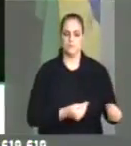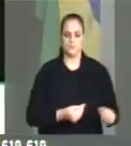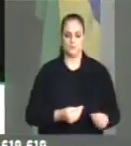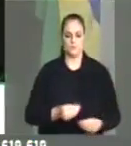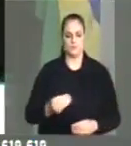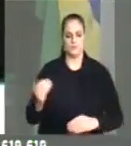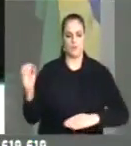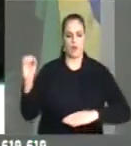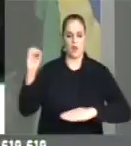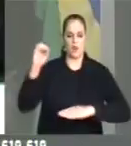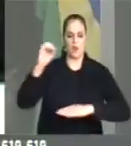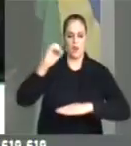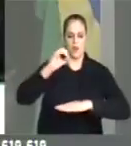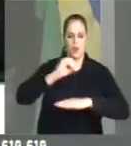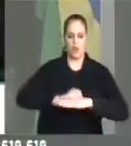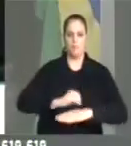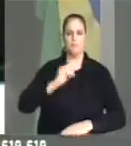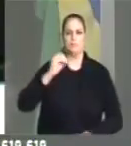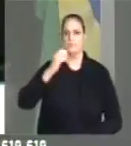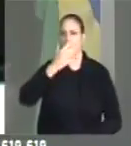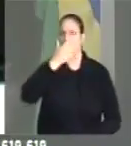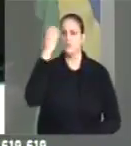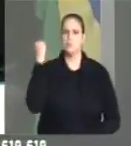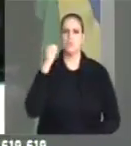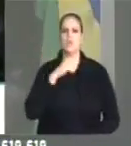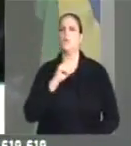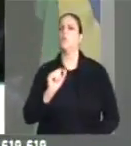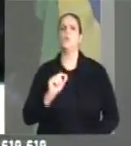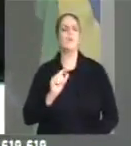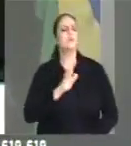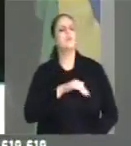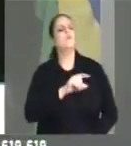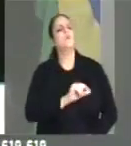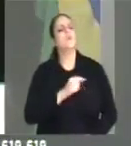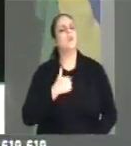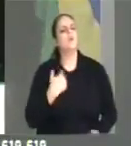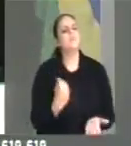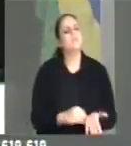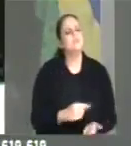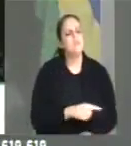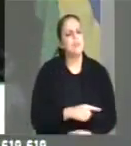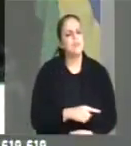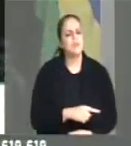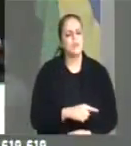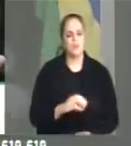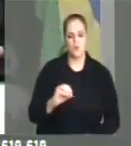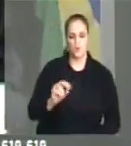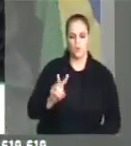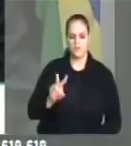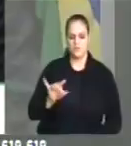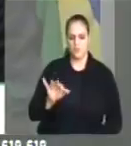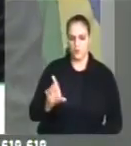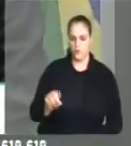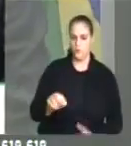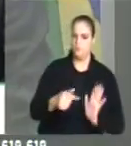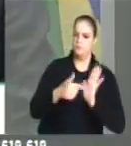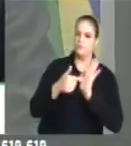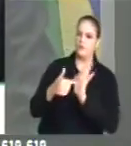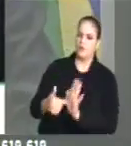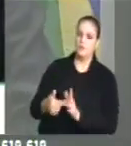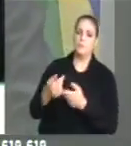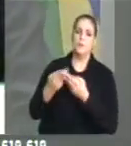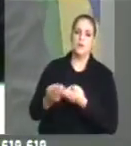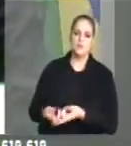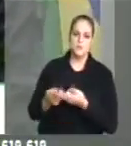o que tinha escrito. Aí dizia, chega Oswaldo, o que é que eu botei aqui? E o Oswaldo pacientemente fazia